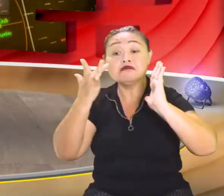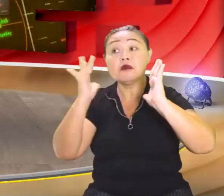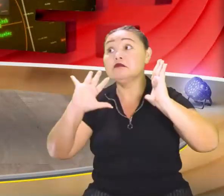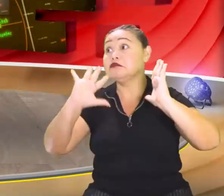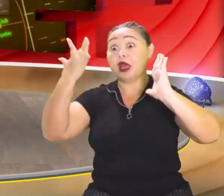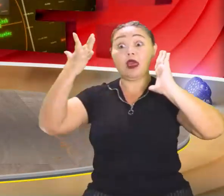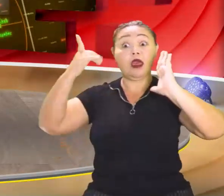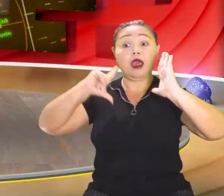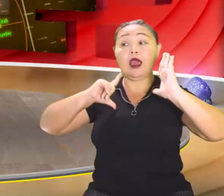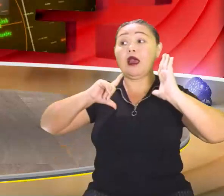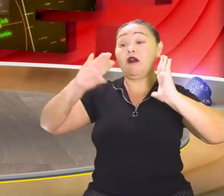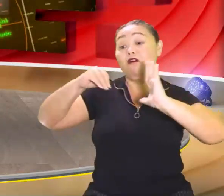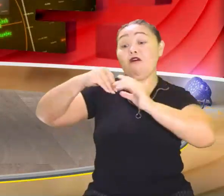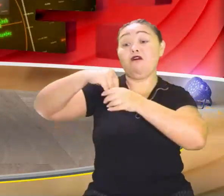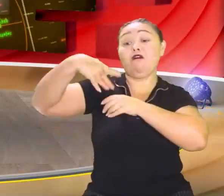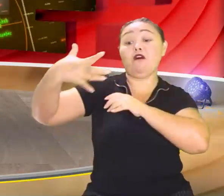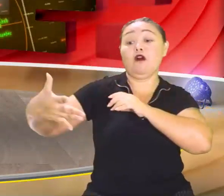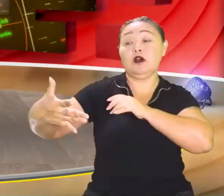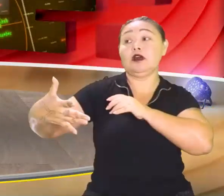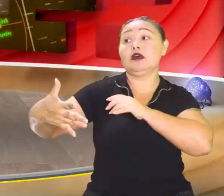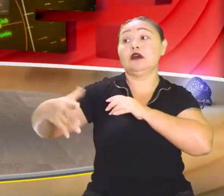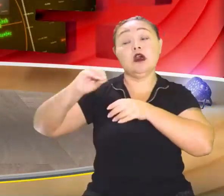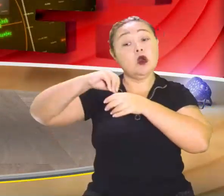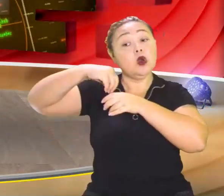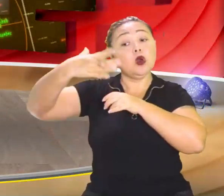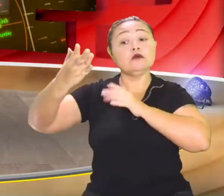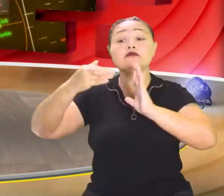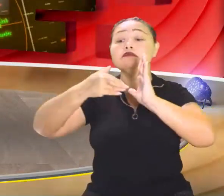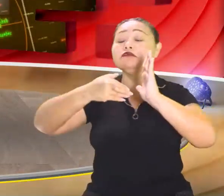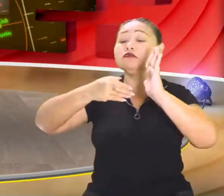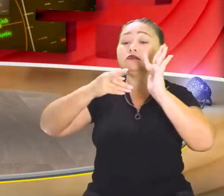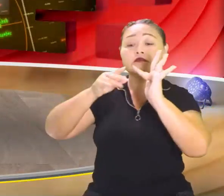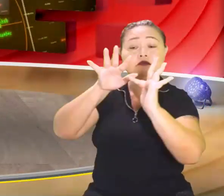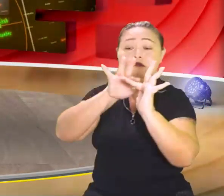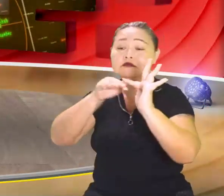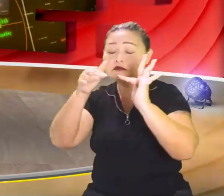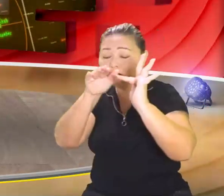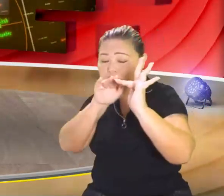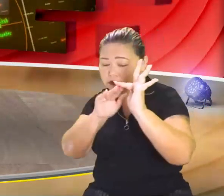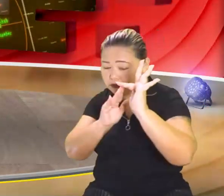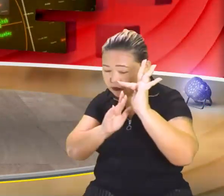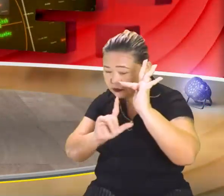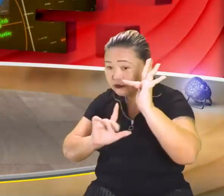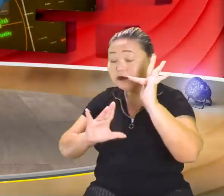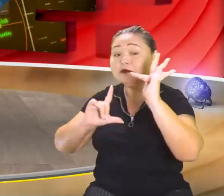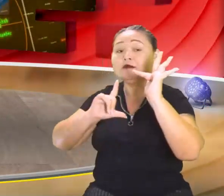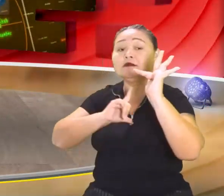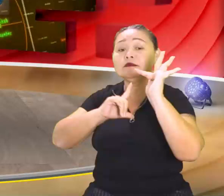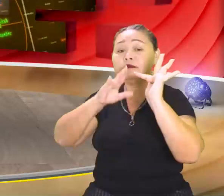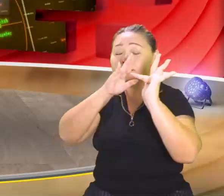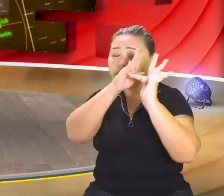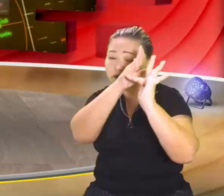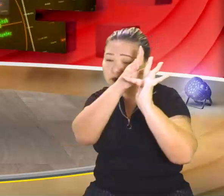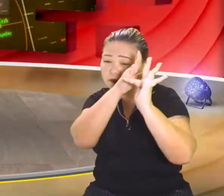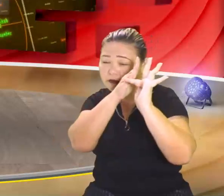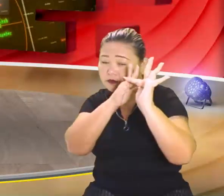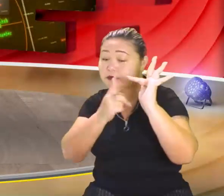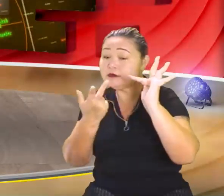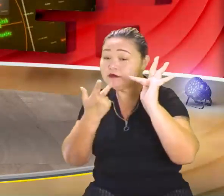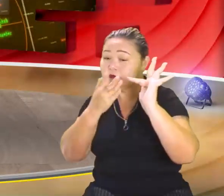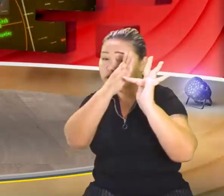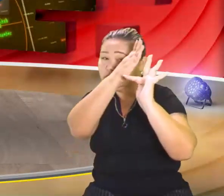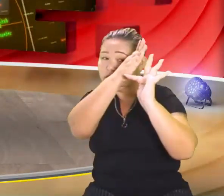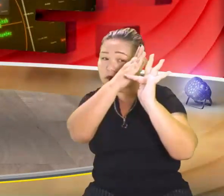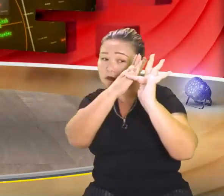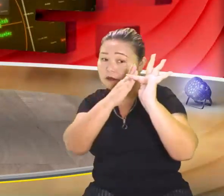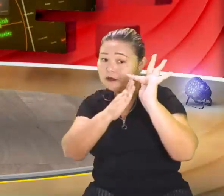alguma coisa. Esse valor que aconteceu fora, né? Por isso o gráfico desandou um pouquinho ali no negativo. E foi aquele deslocamento vertical que a gente falou na